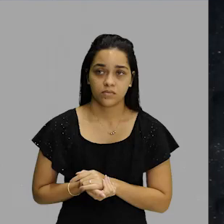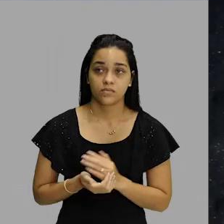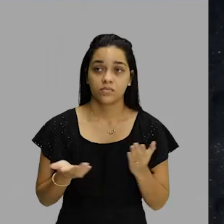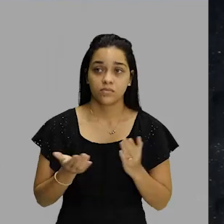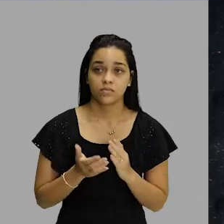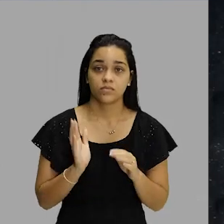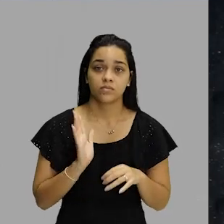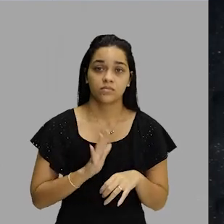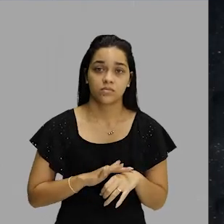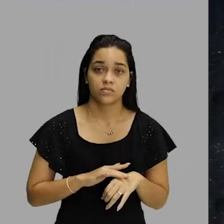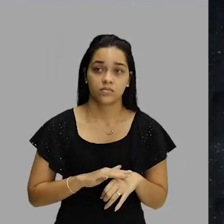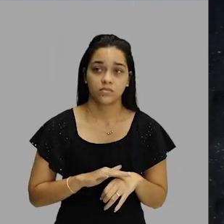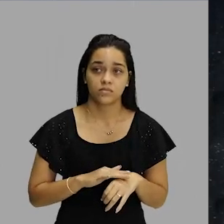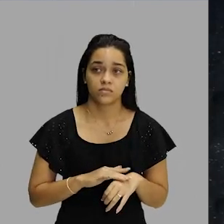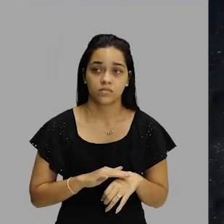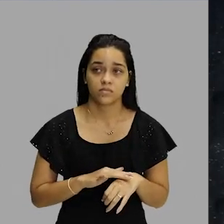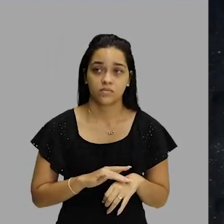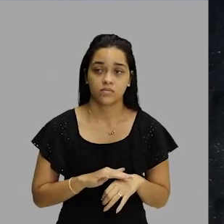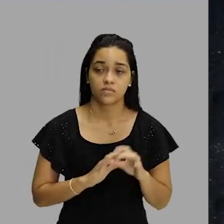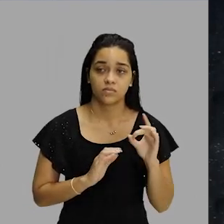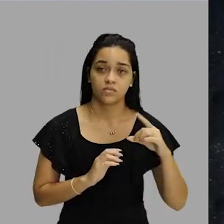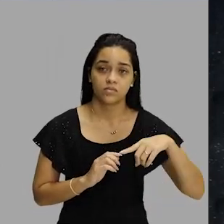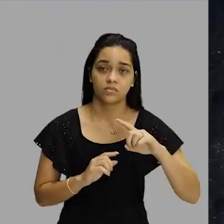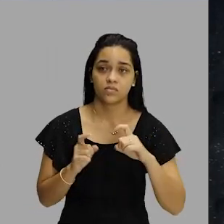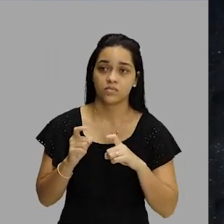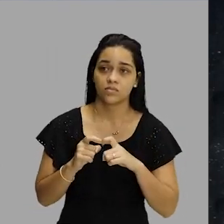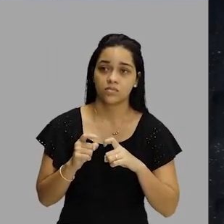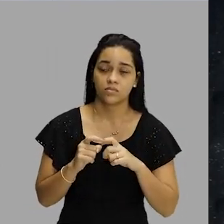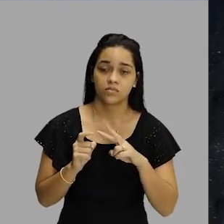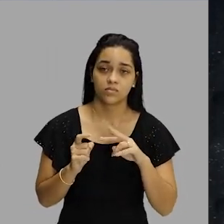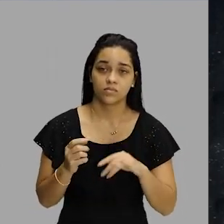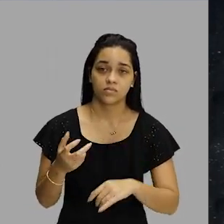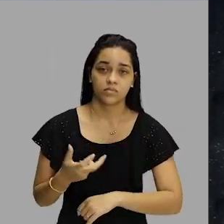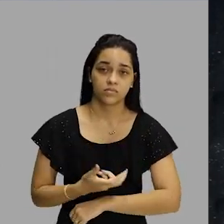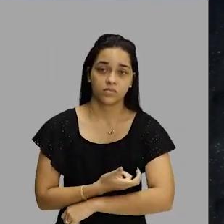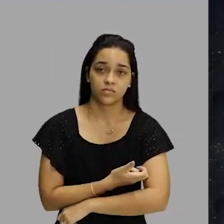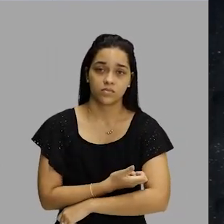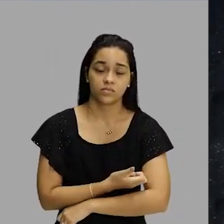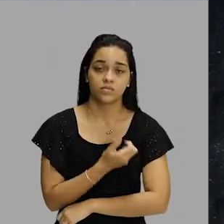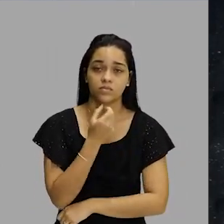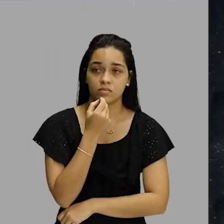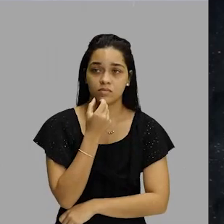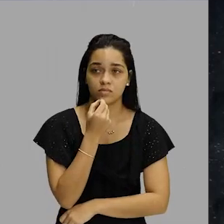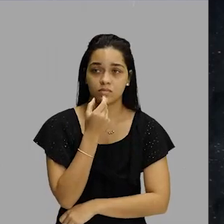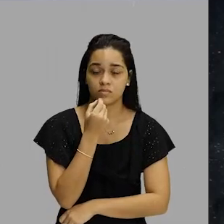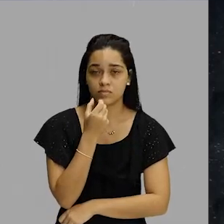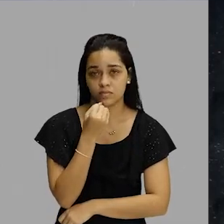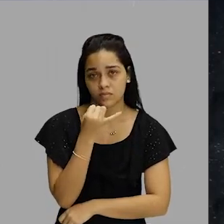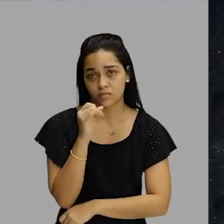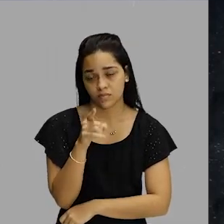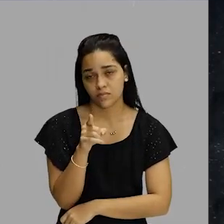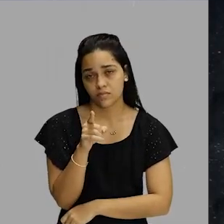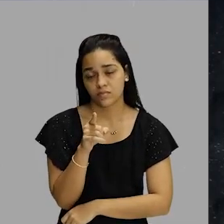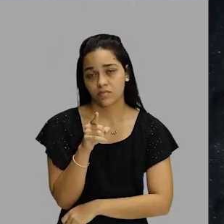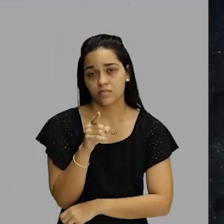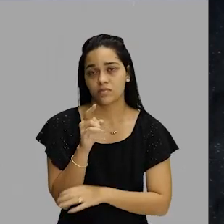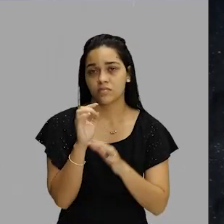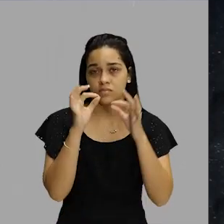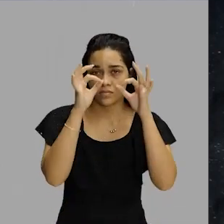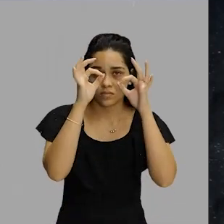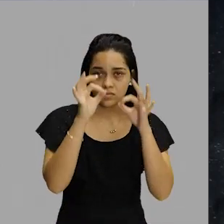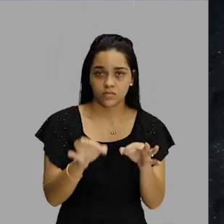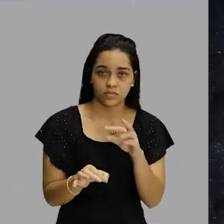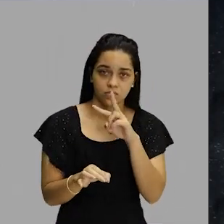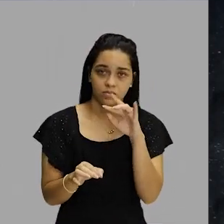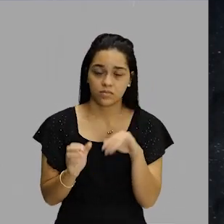uma doença que basta você ir ao médico, ele vai aplicar a medicação, se você seguir corretamente, você vai